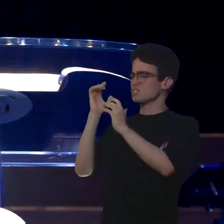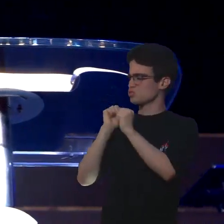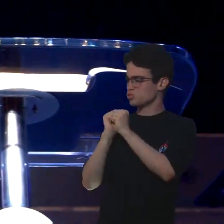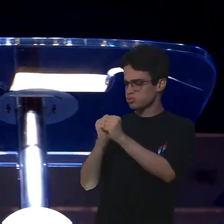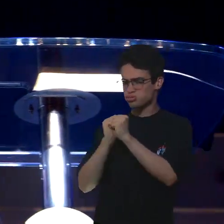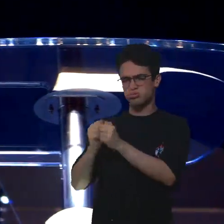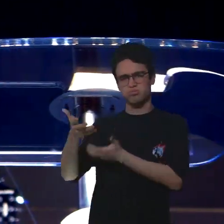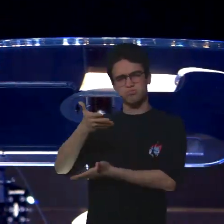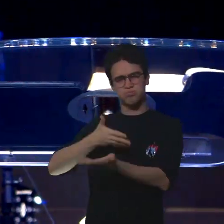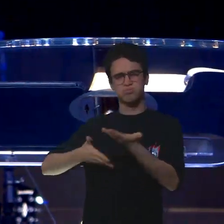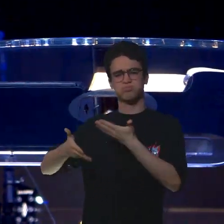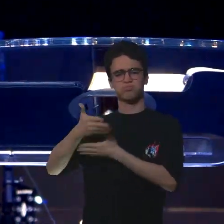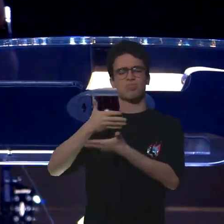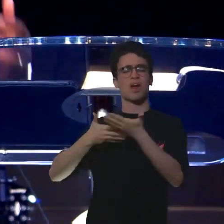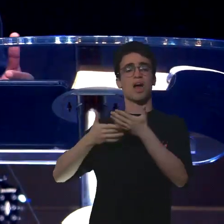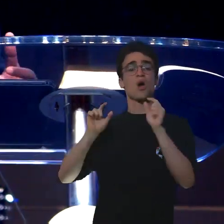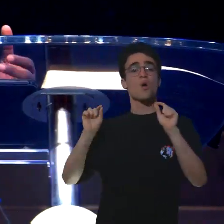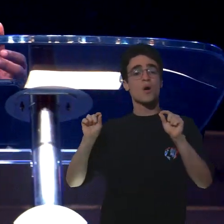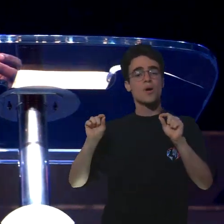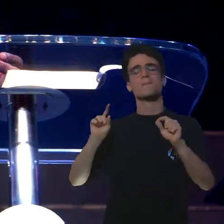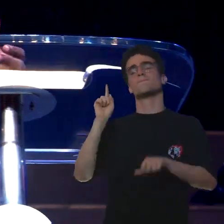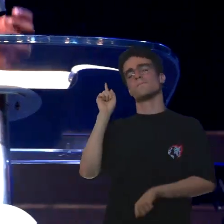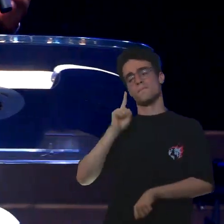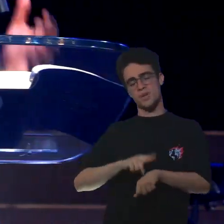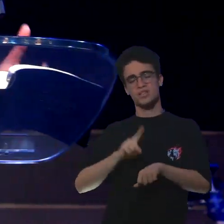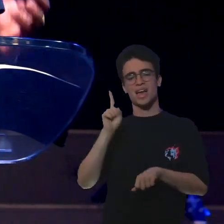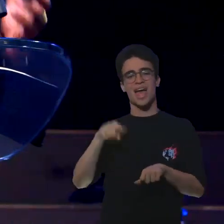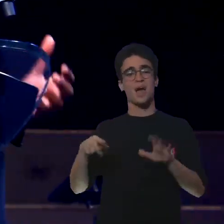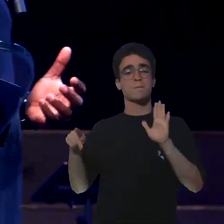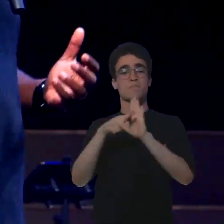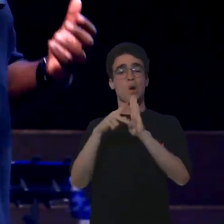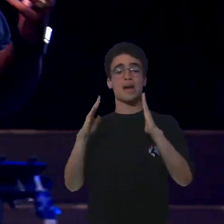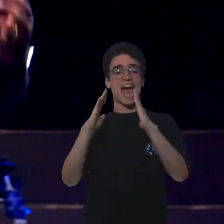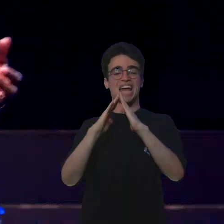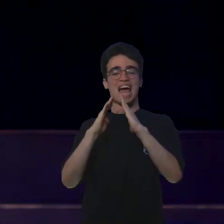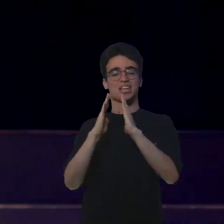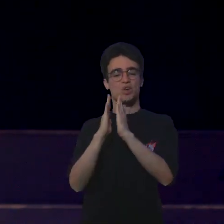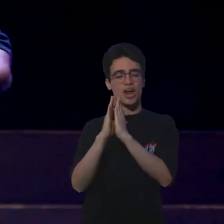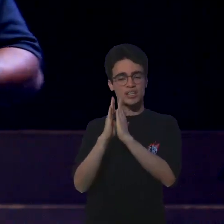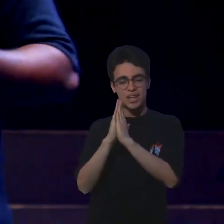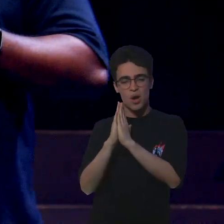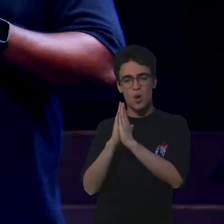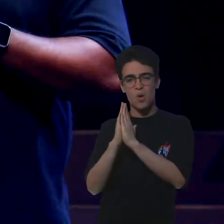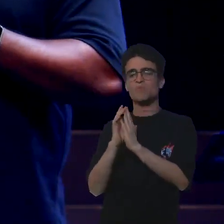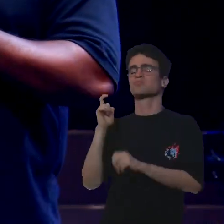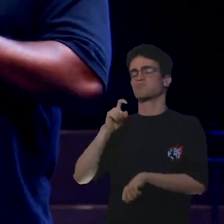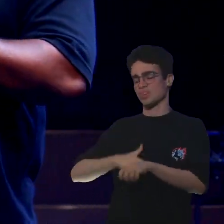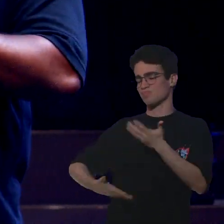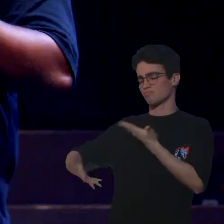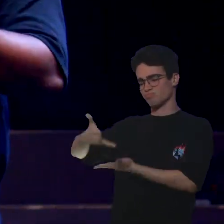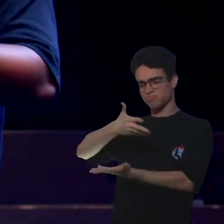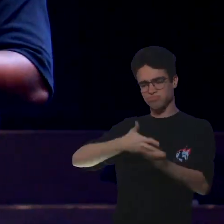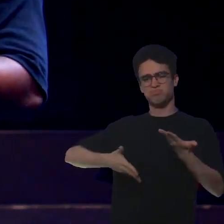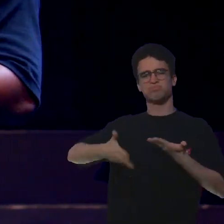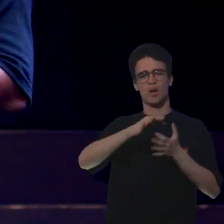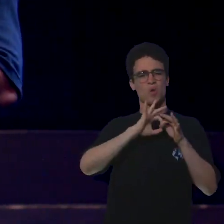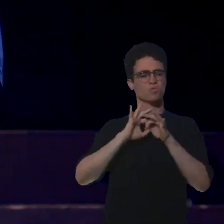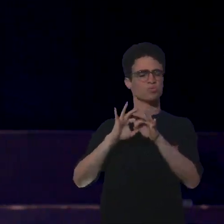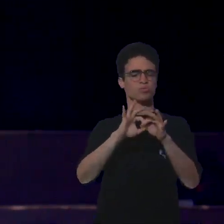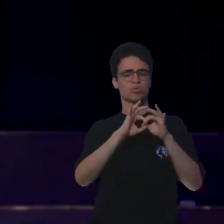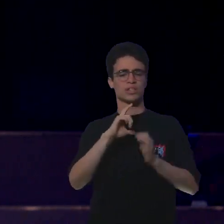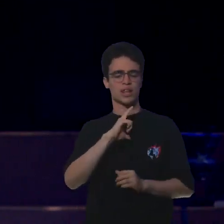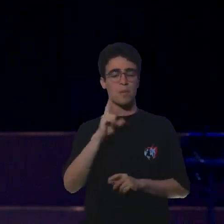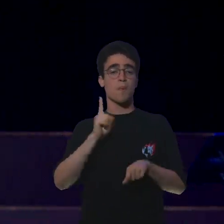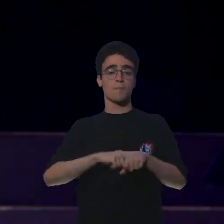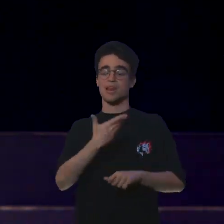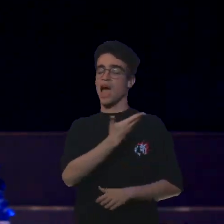foi na casa de oração. Na casa de oração, a comunhão. A comunhão nas amizades,